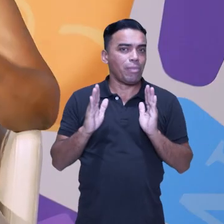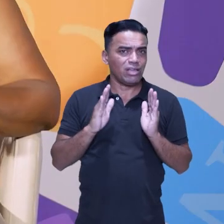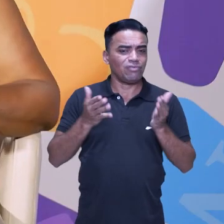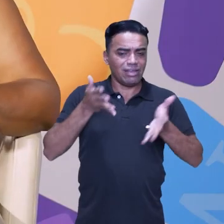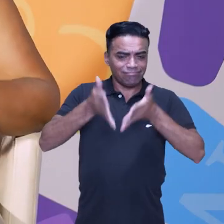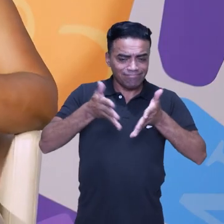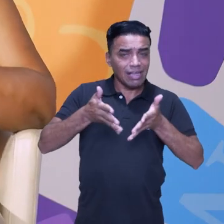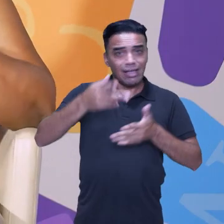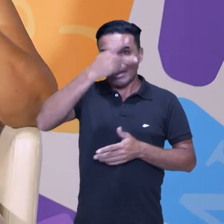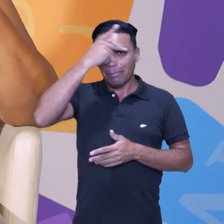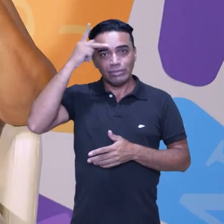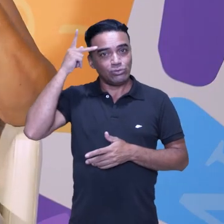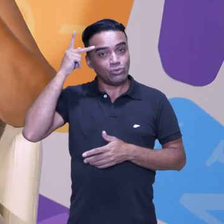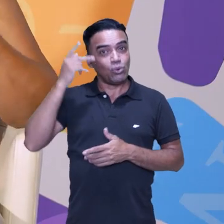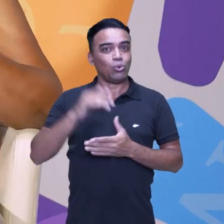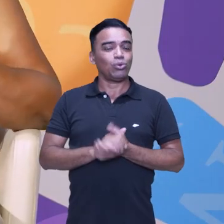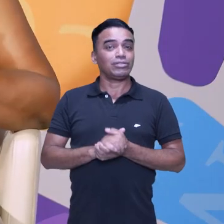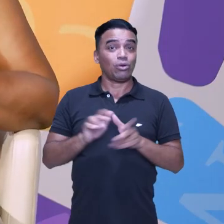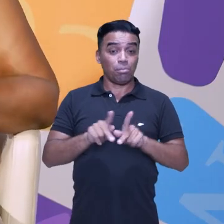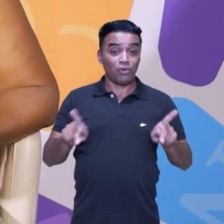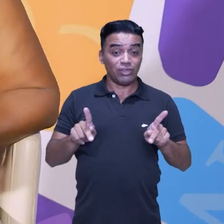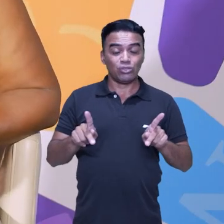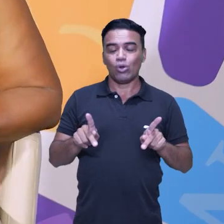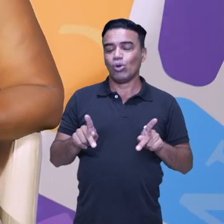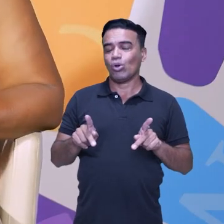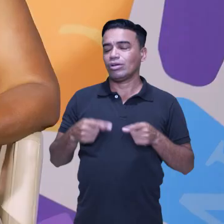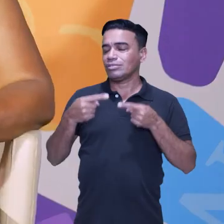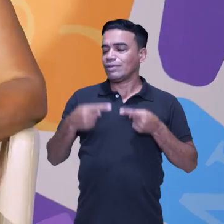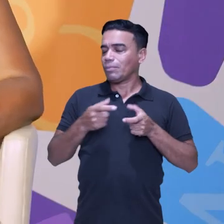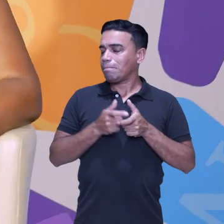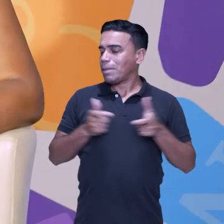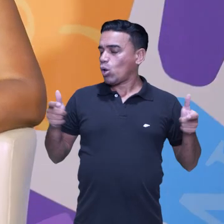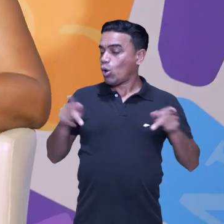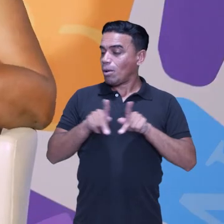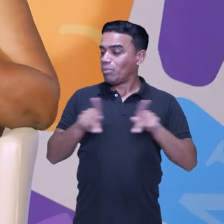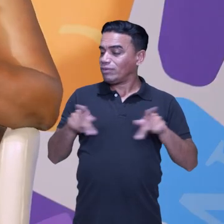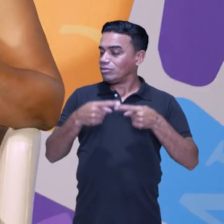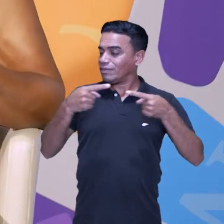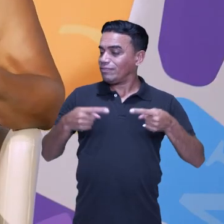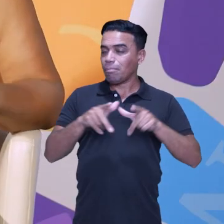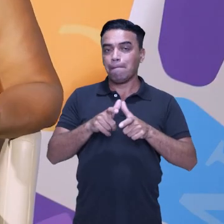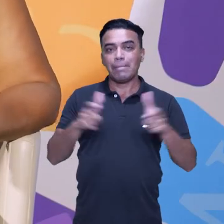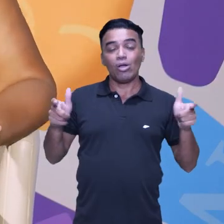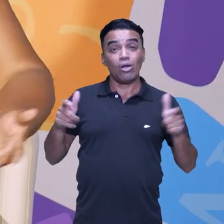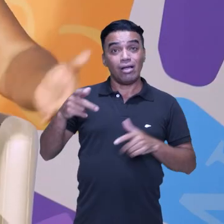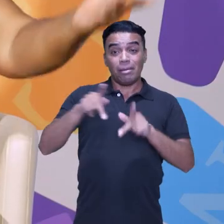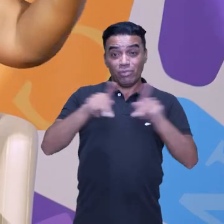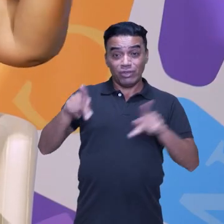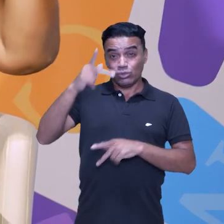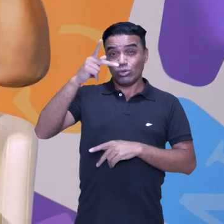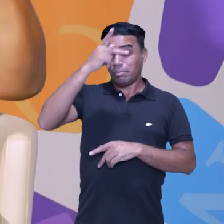de pessoas. Então, quando for de professores, ainda foi mais desafiador ainda, porque eu vou falar de professores negros que